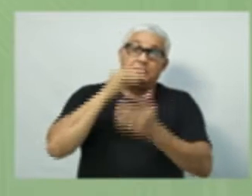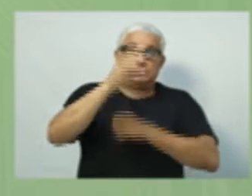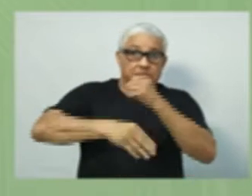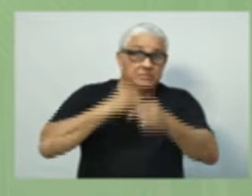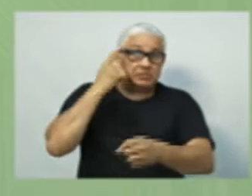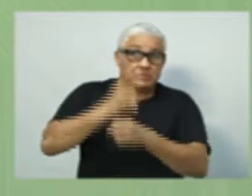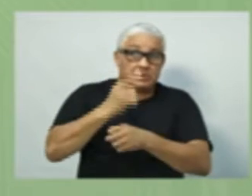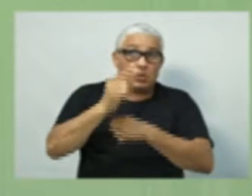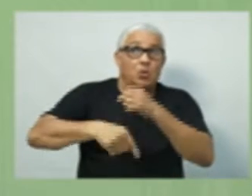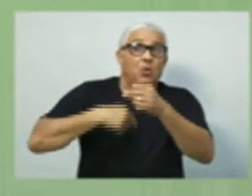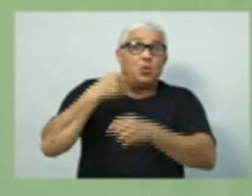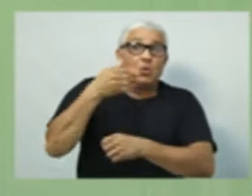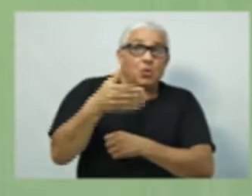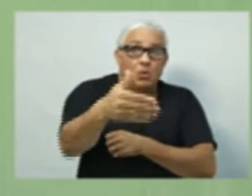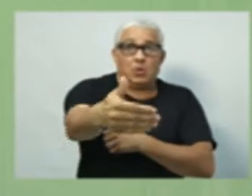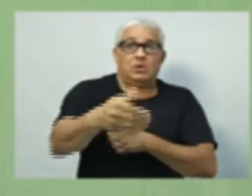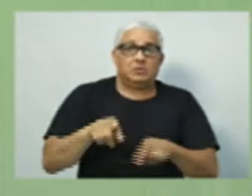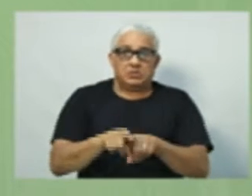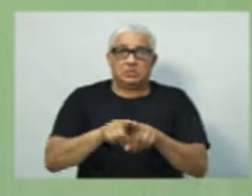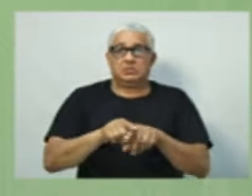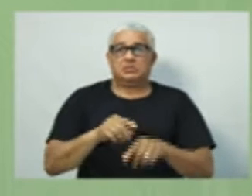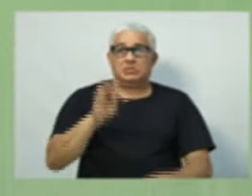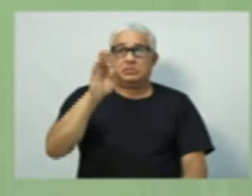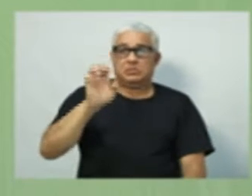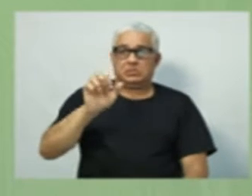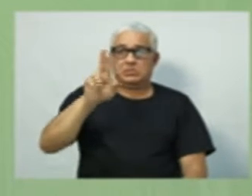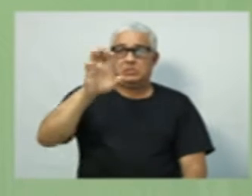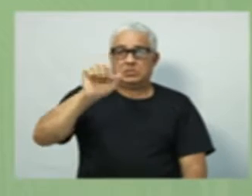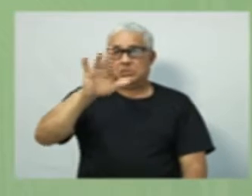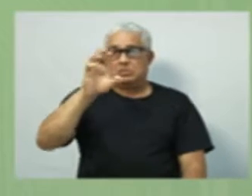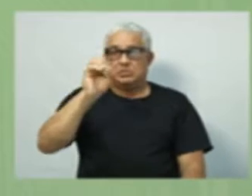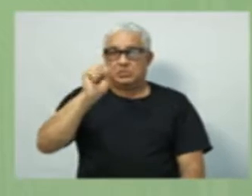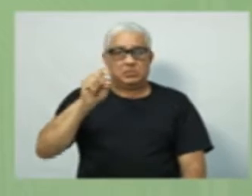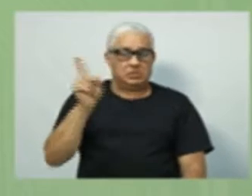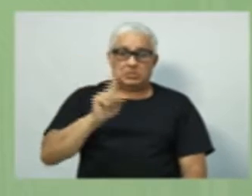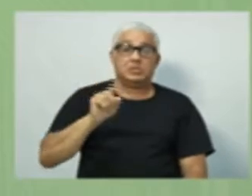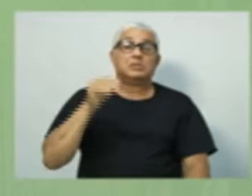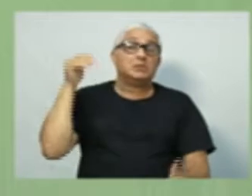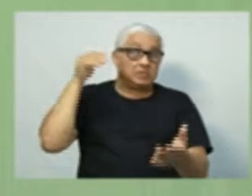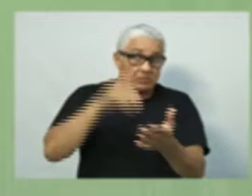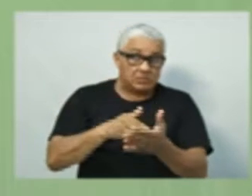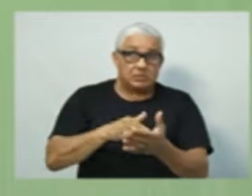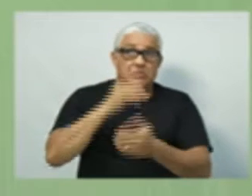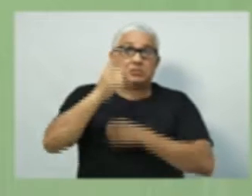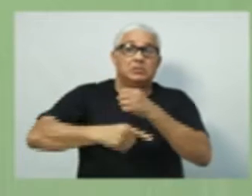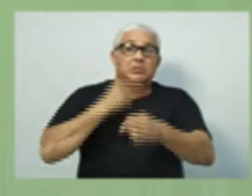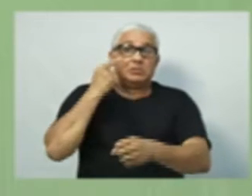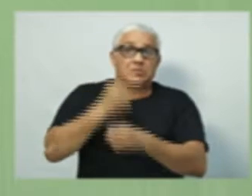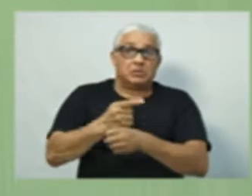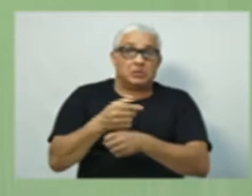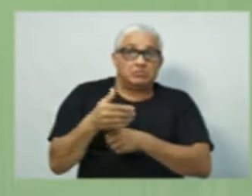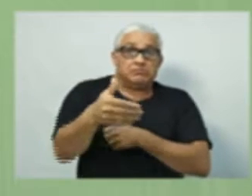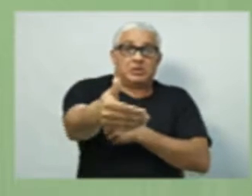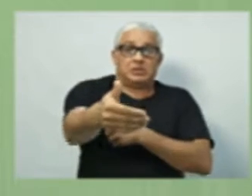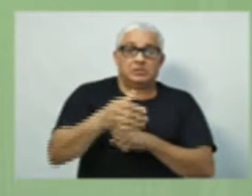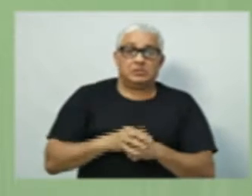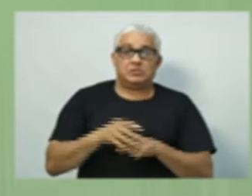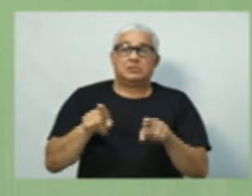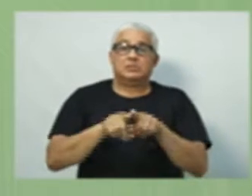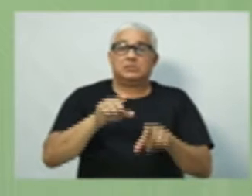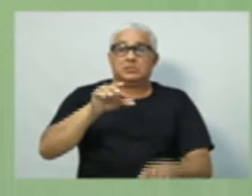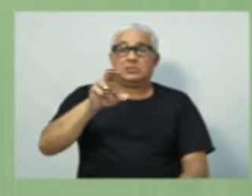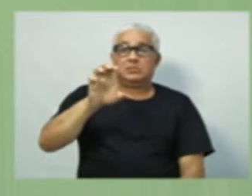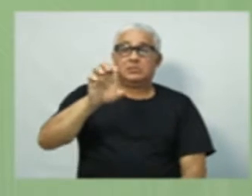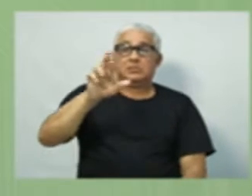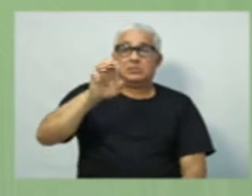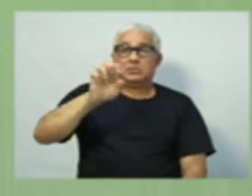então é da vida todos os valores receber o terceiro não só aquele que até o fim do ano seguinte e outros créditos eo